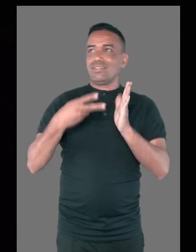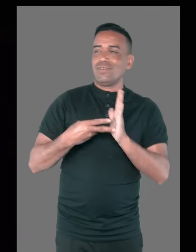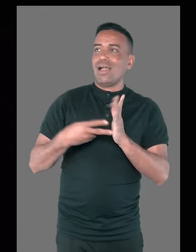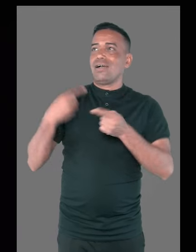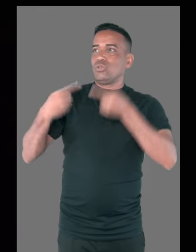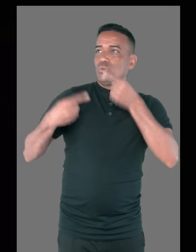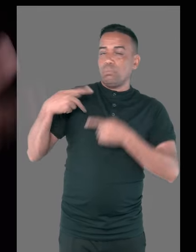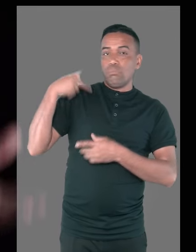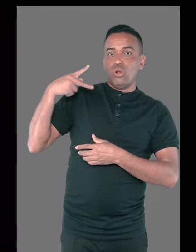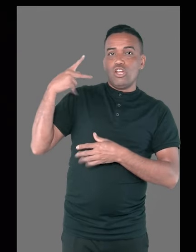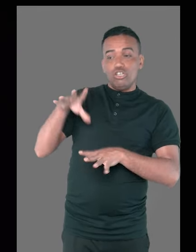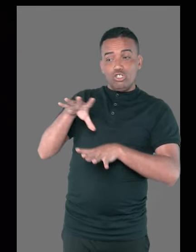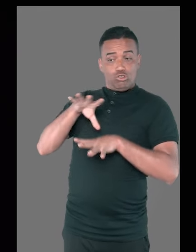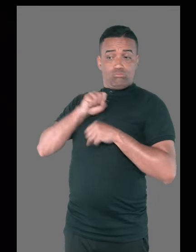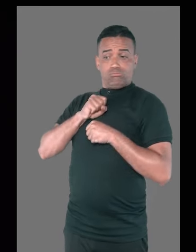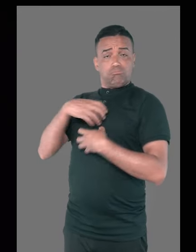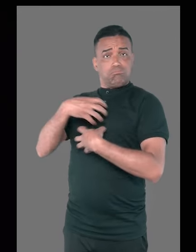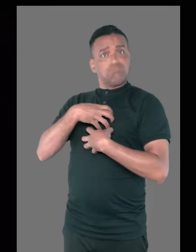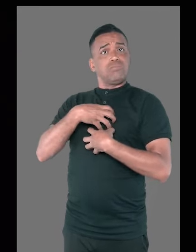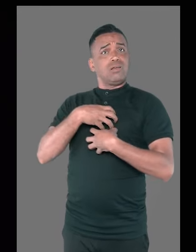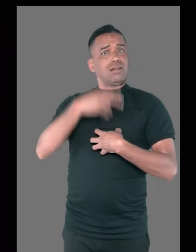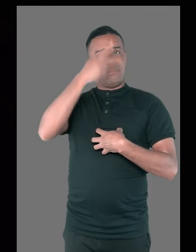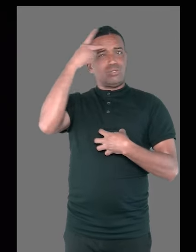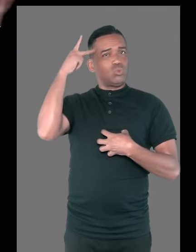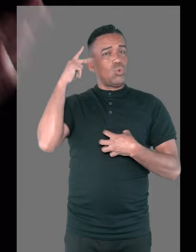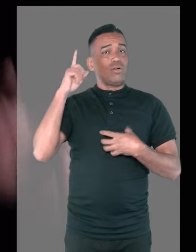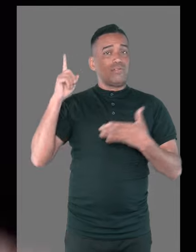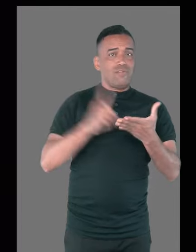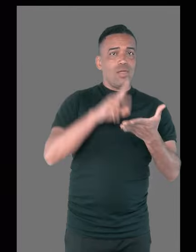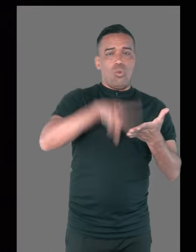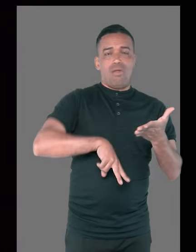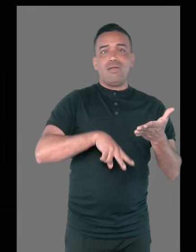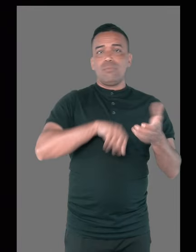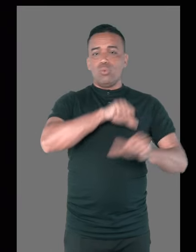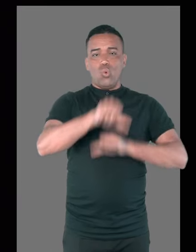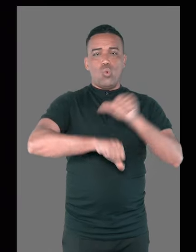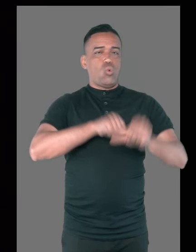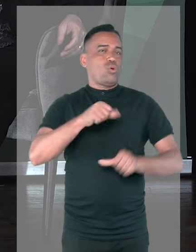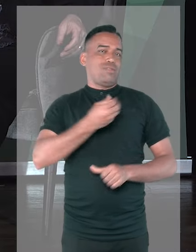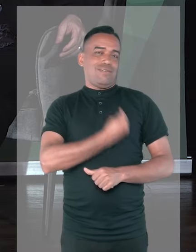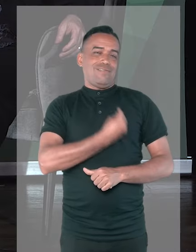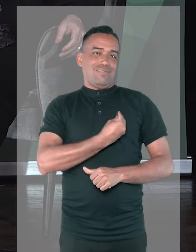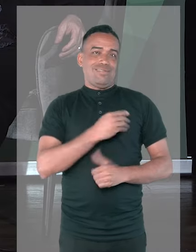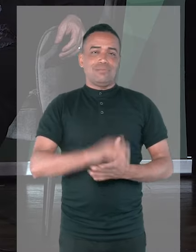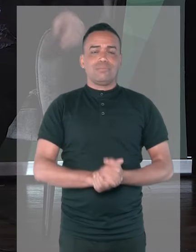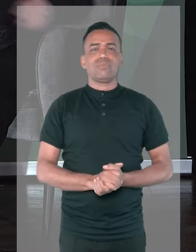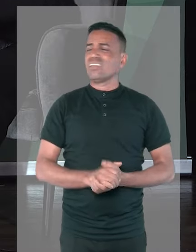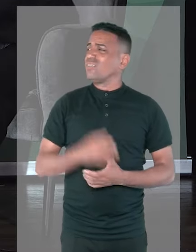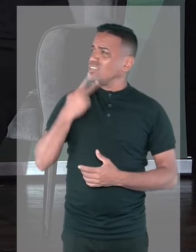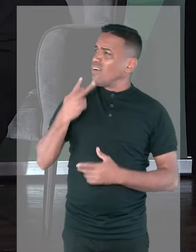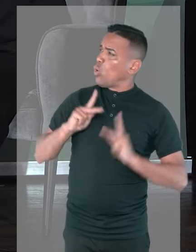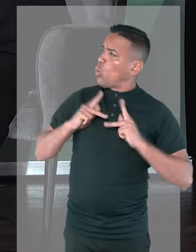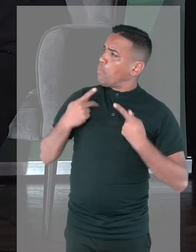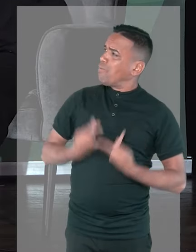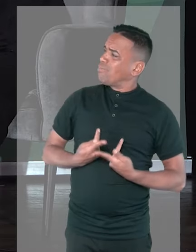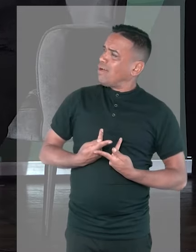que elas trazem e que buscam transformar a percepção de quem lê os livros. Você falou de humanidade,